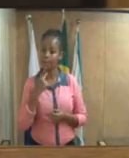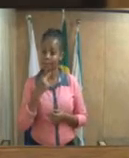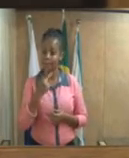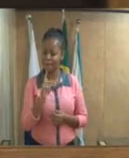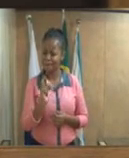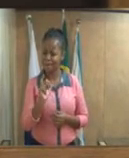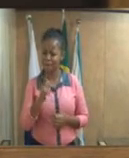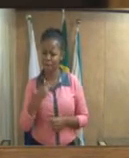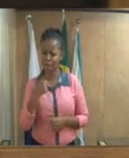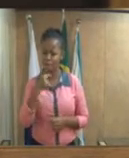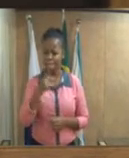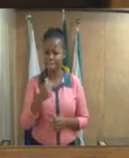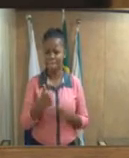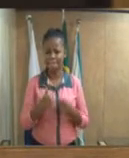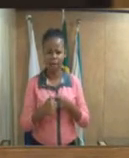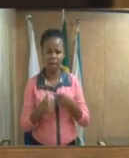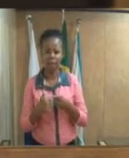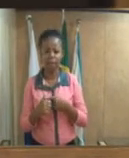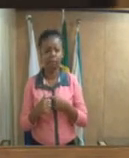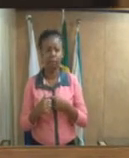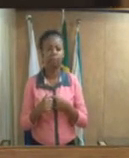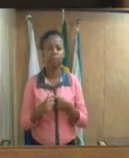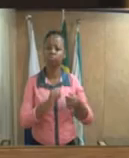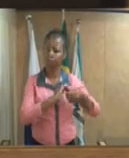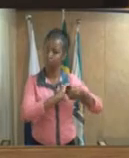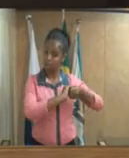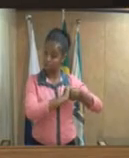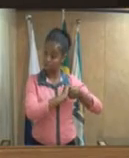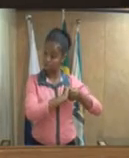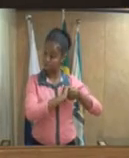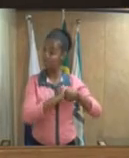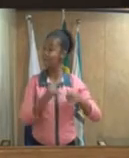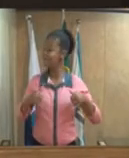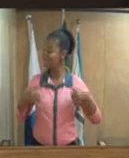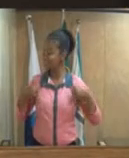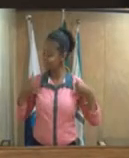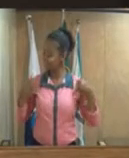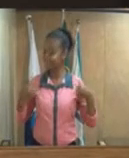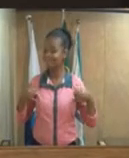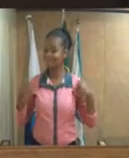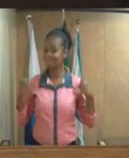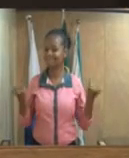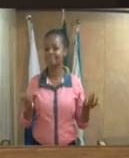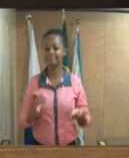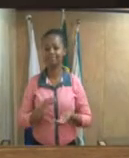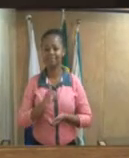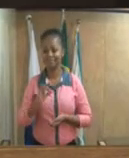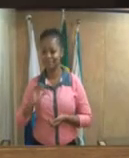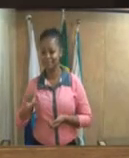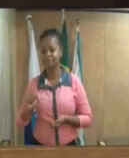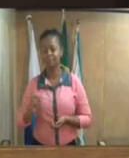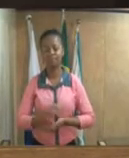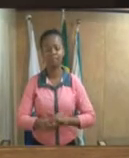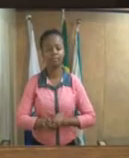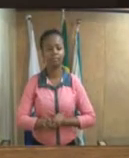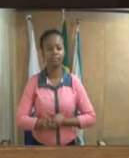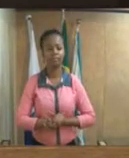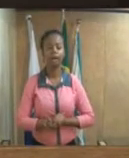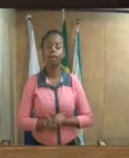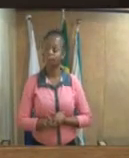minhas primeiras palavras são de congratulações pelo seu aniversário. Que Vossa Excelência